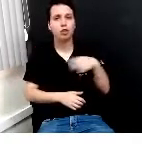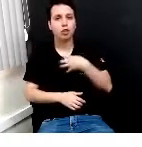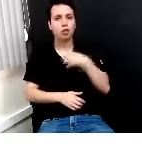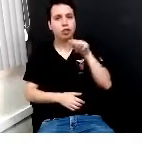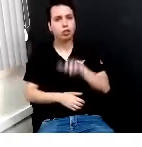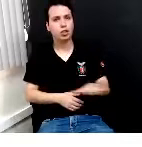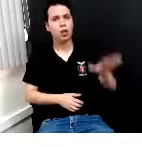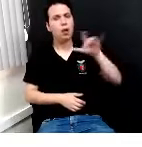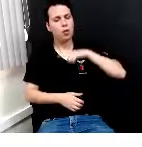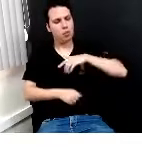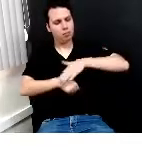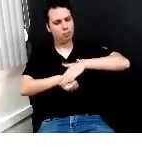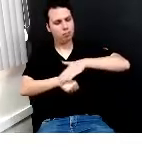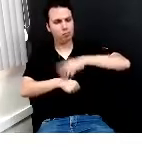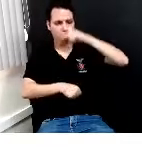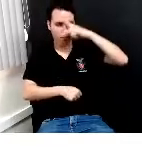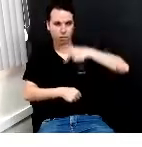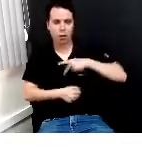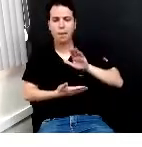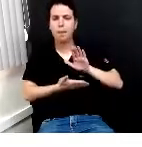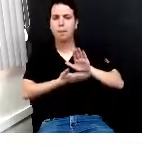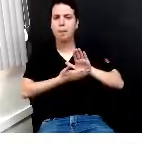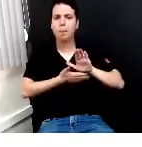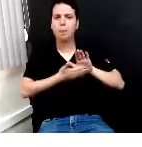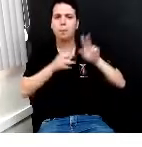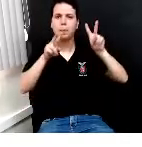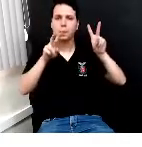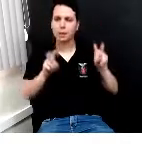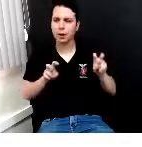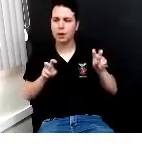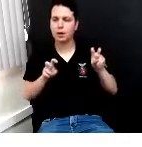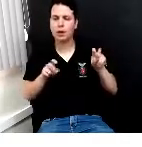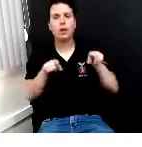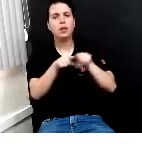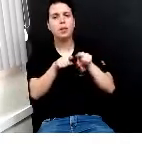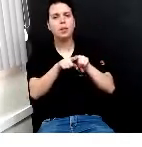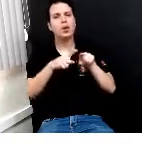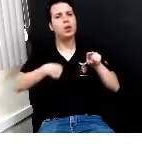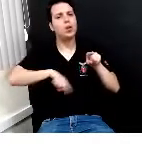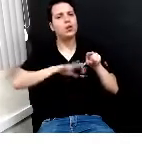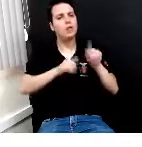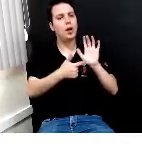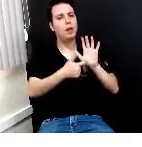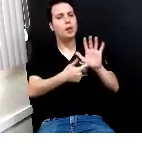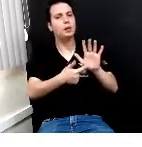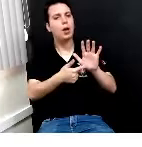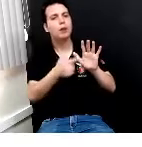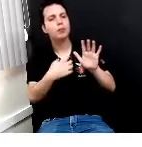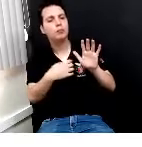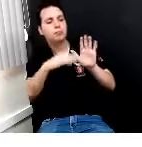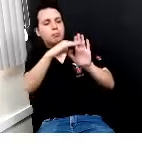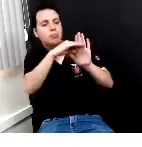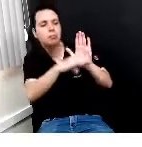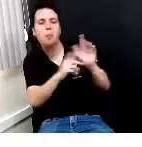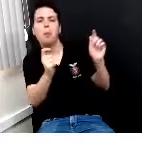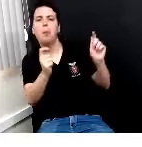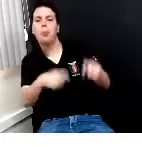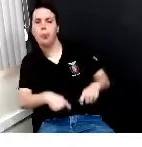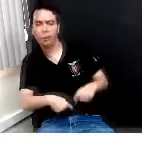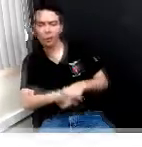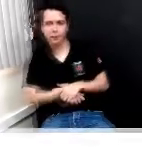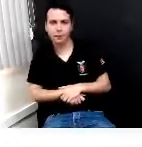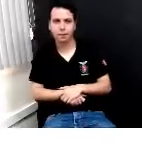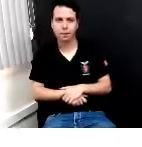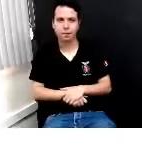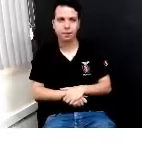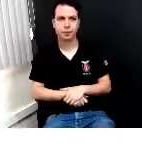têm autonomia para propor temáticas que, inclusive, nós vamos apresentar possibilidades, né? Então, na sequência,